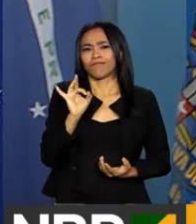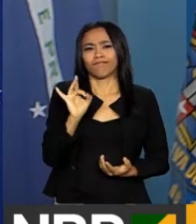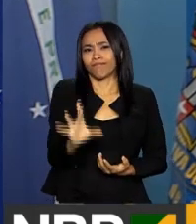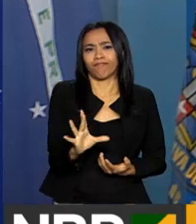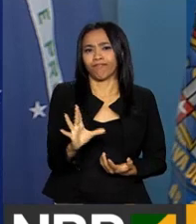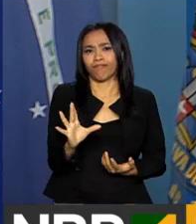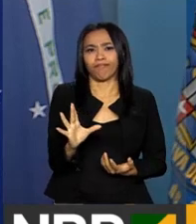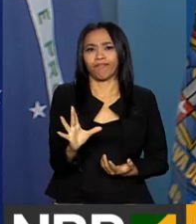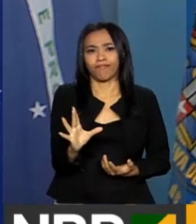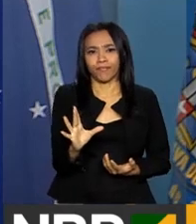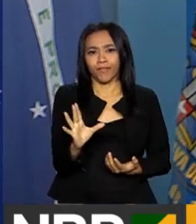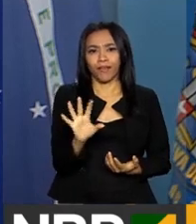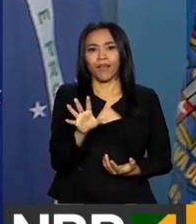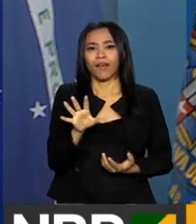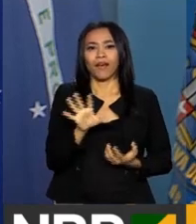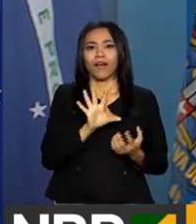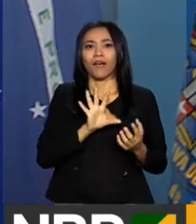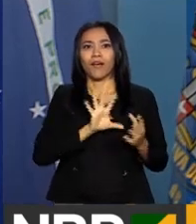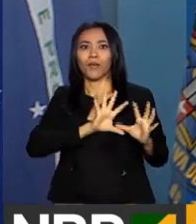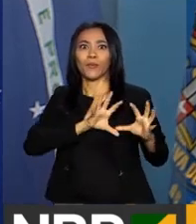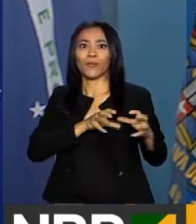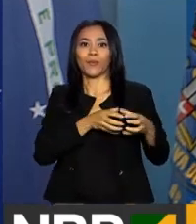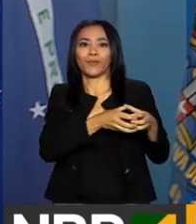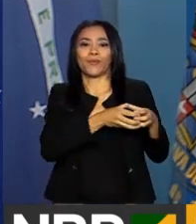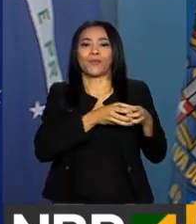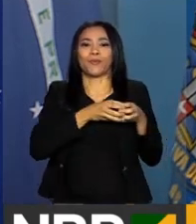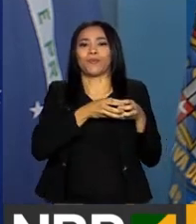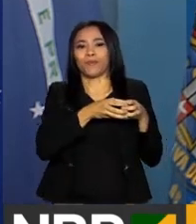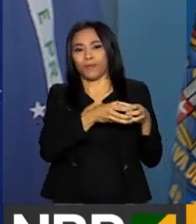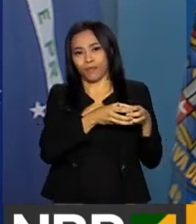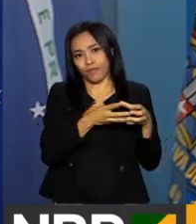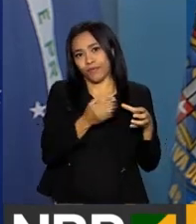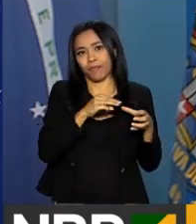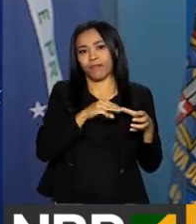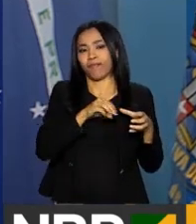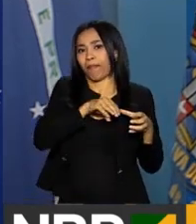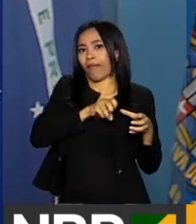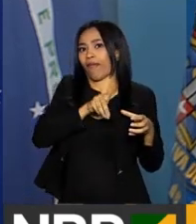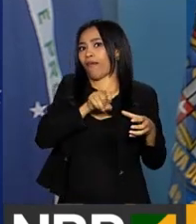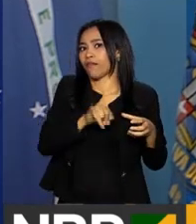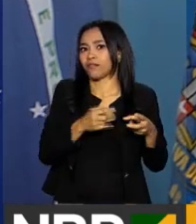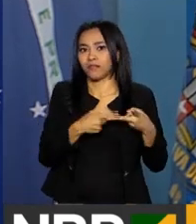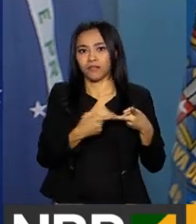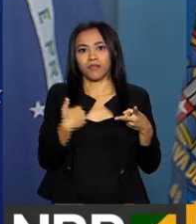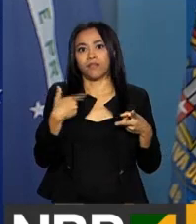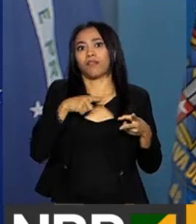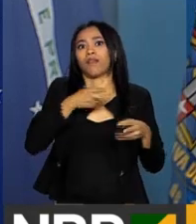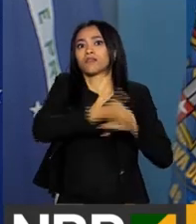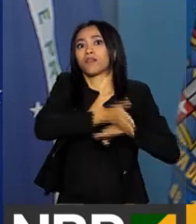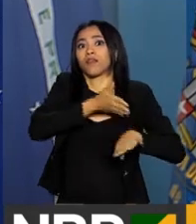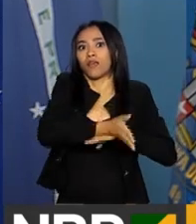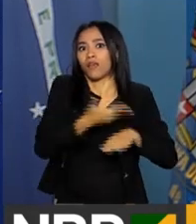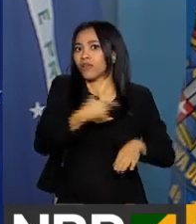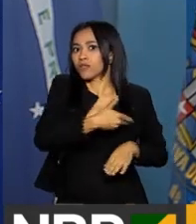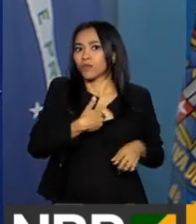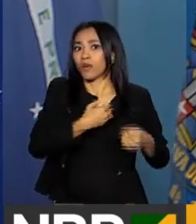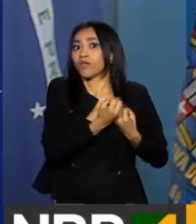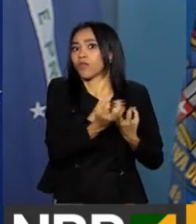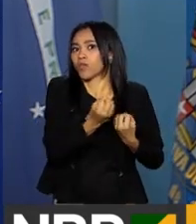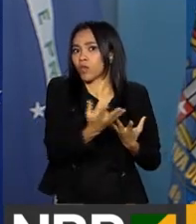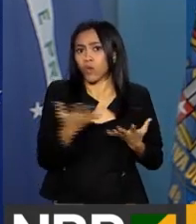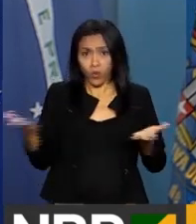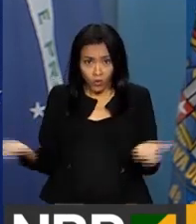a uma classe mais abastada uma classe média uma classe que tem acesso a comunicação